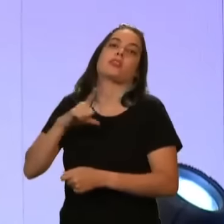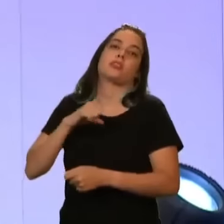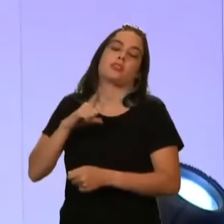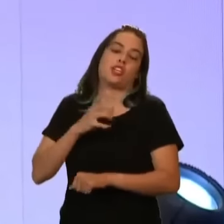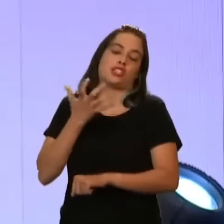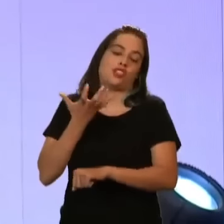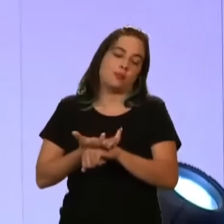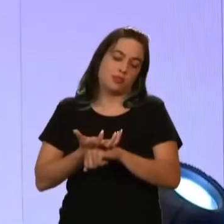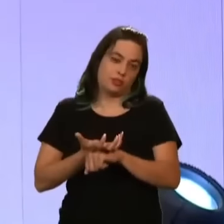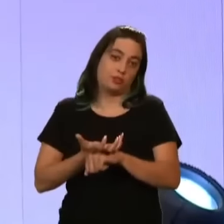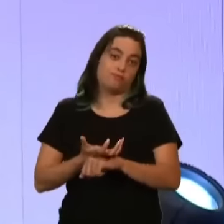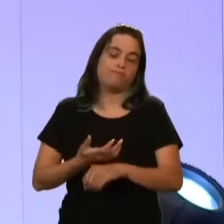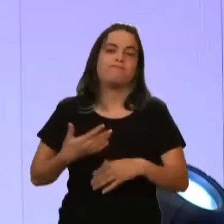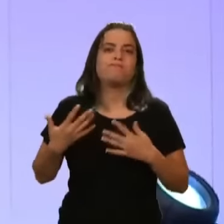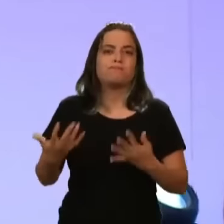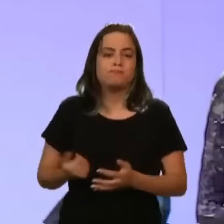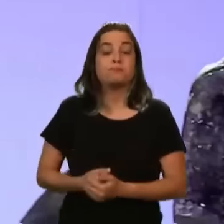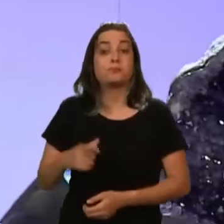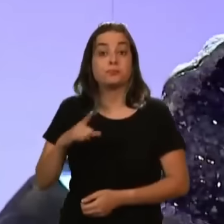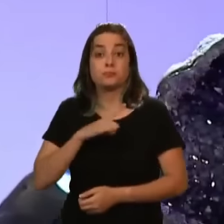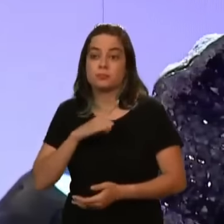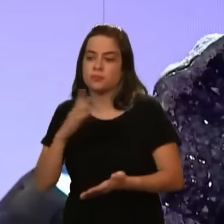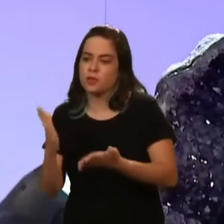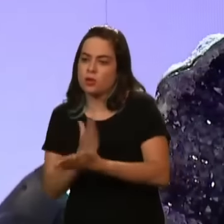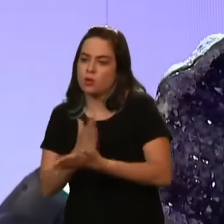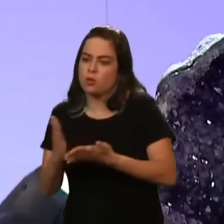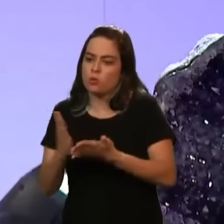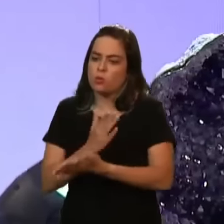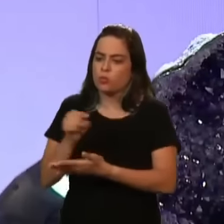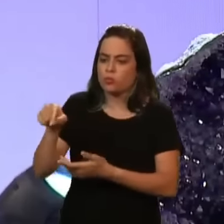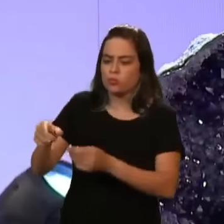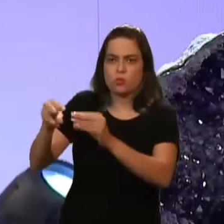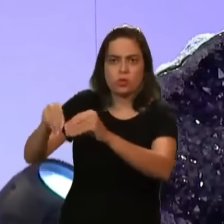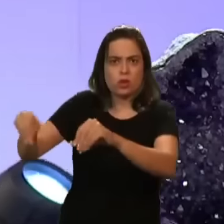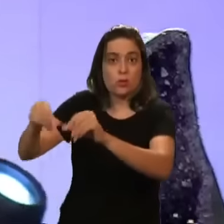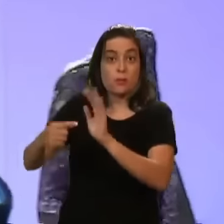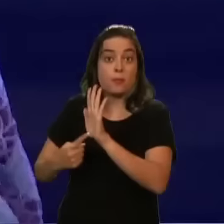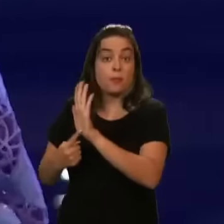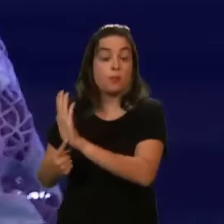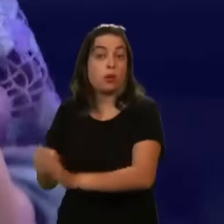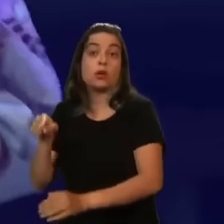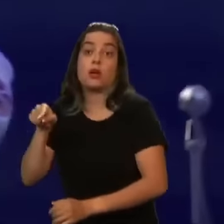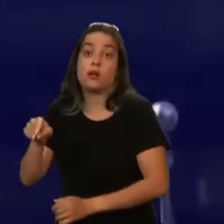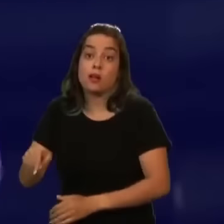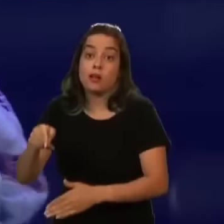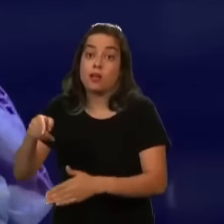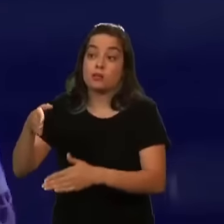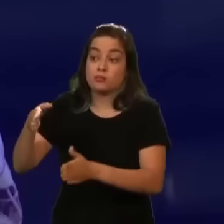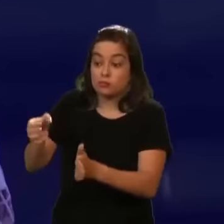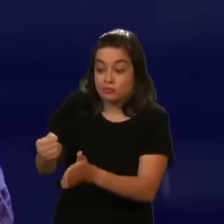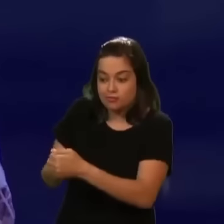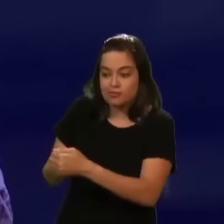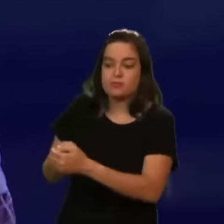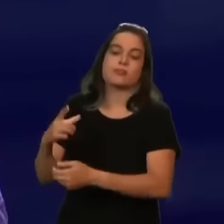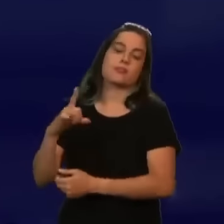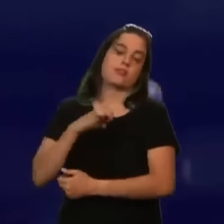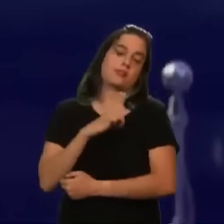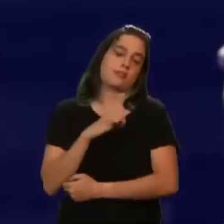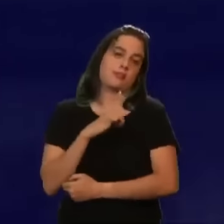diamante. Então existem sinais em um terreno que mostram que ali tem um tesouro